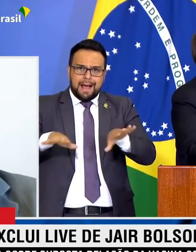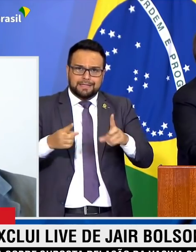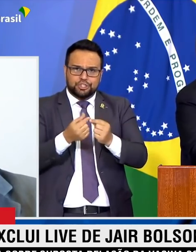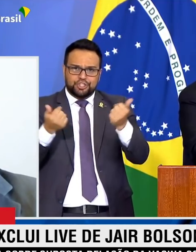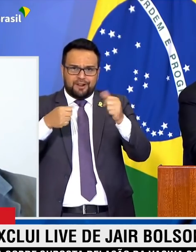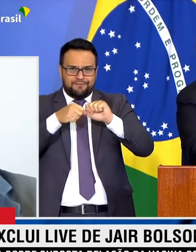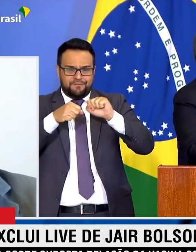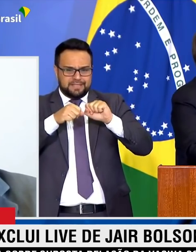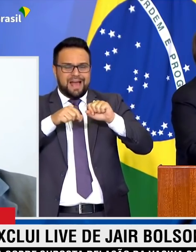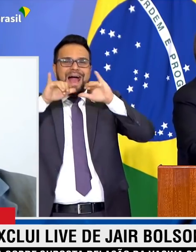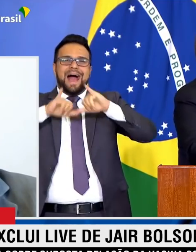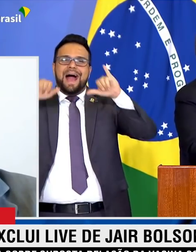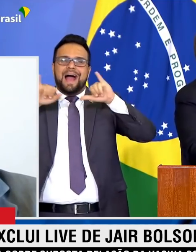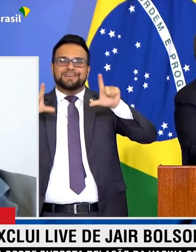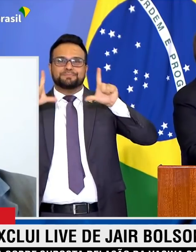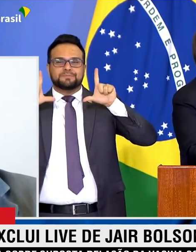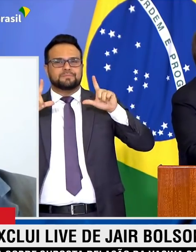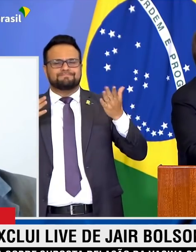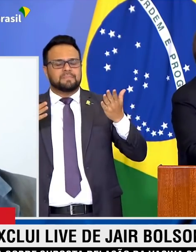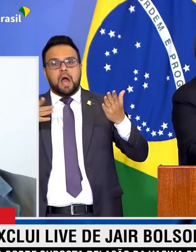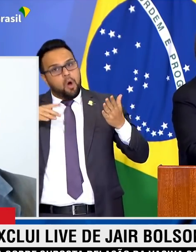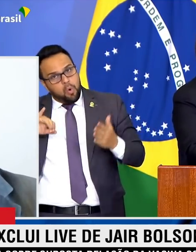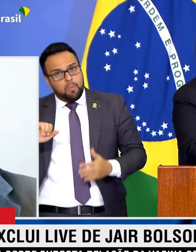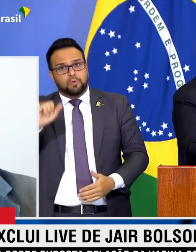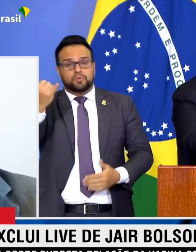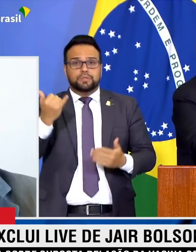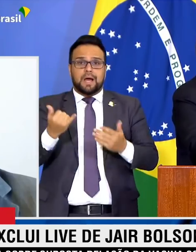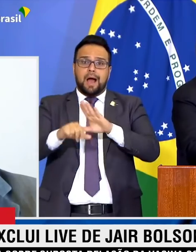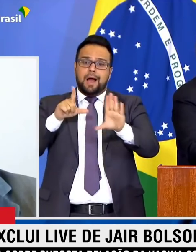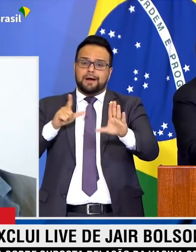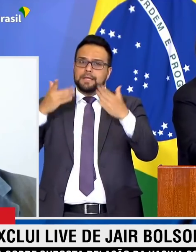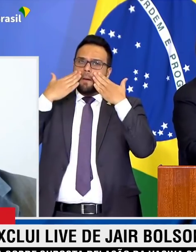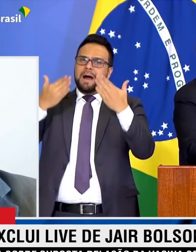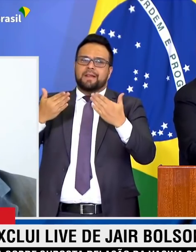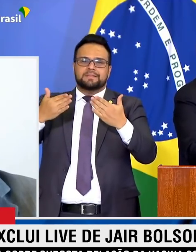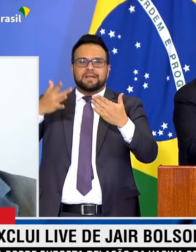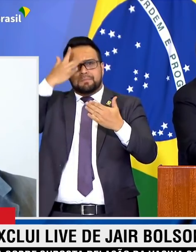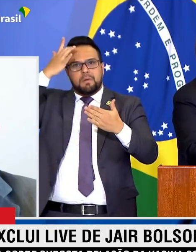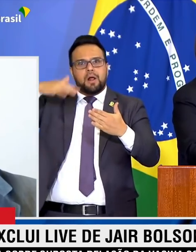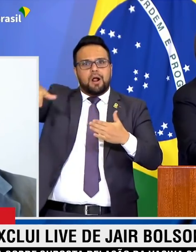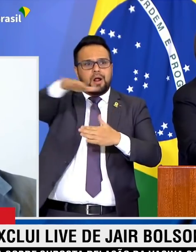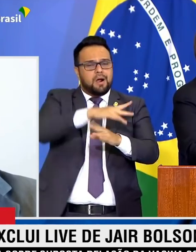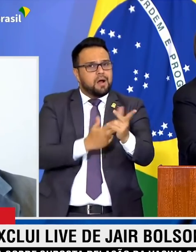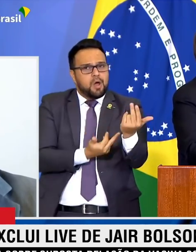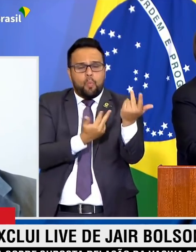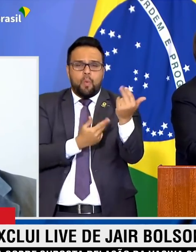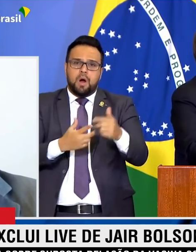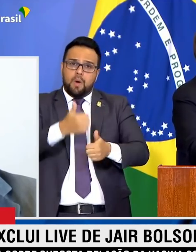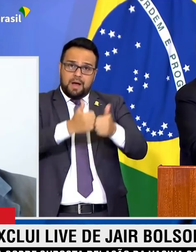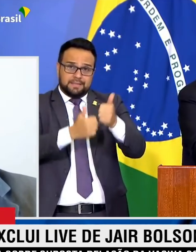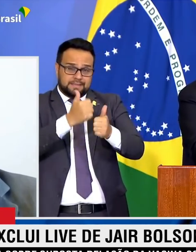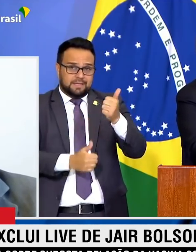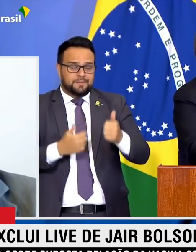pandemia e se mostrou simplesmente uma estratégia política então eu não consigo entender a o processo de auto-sabotagem